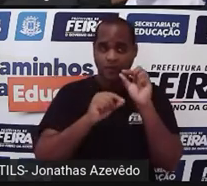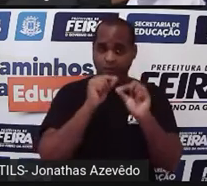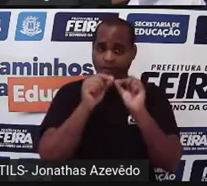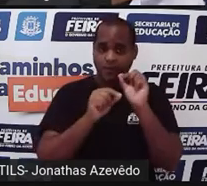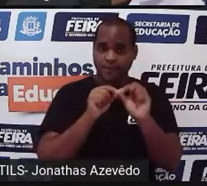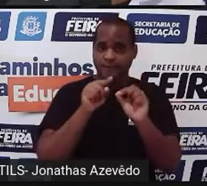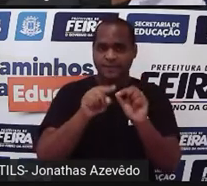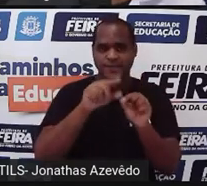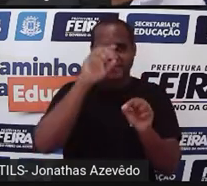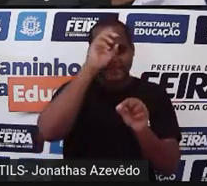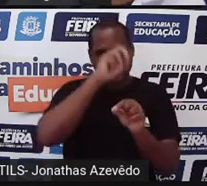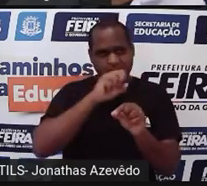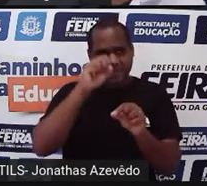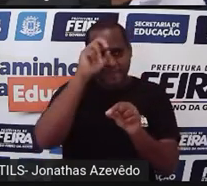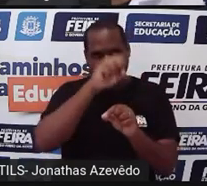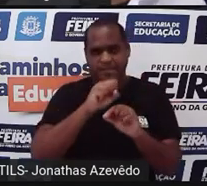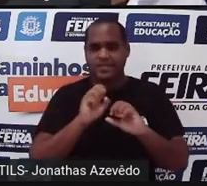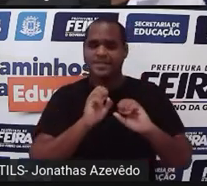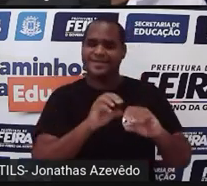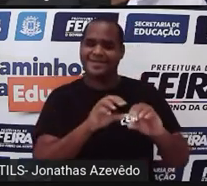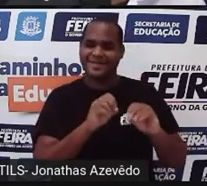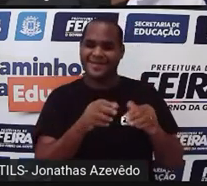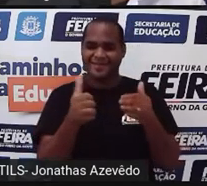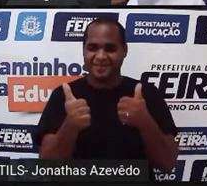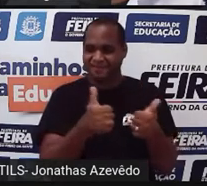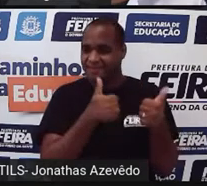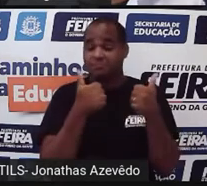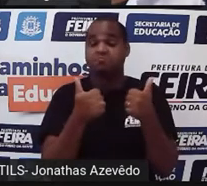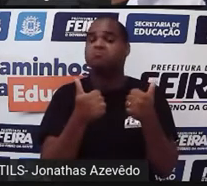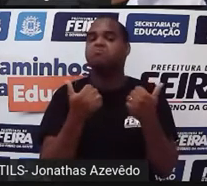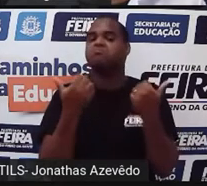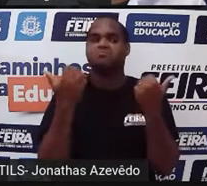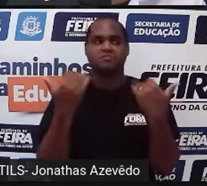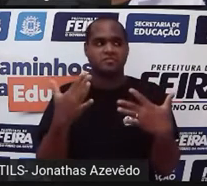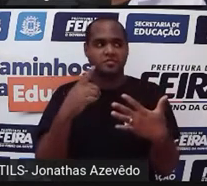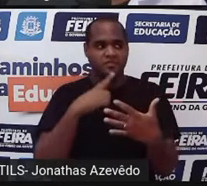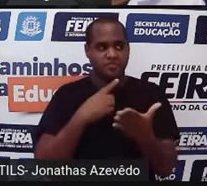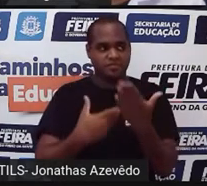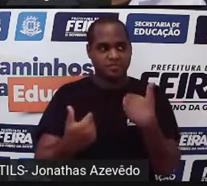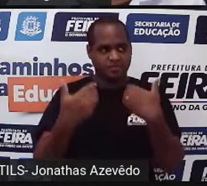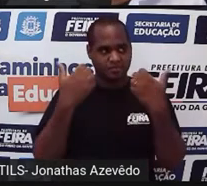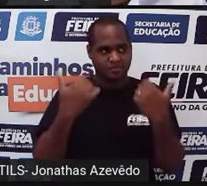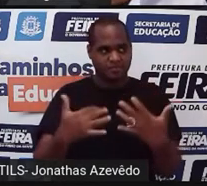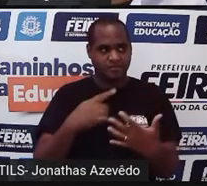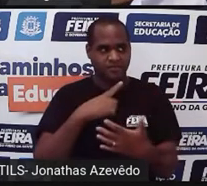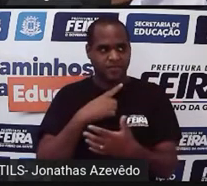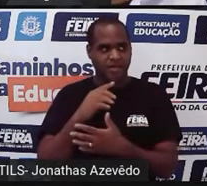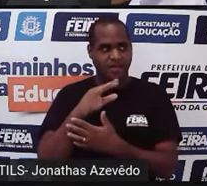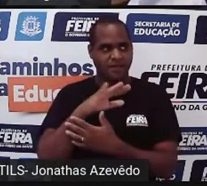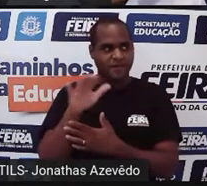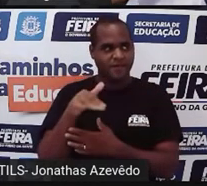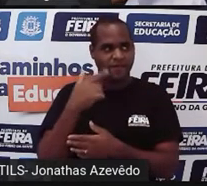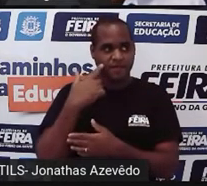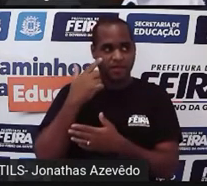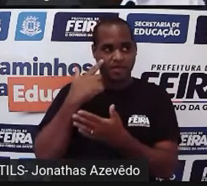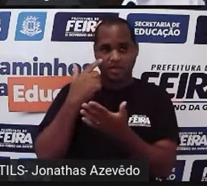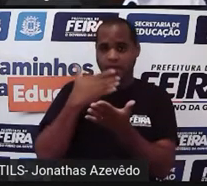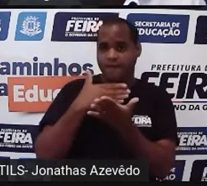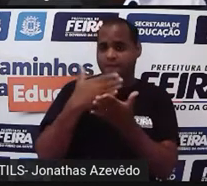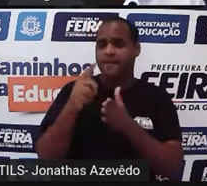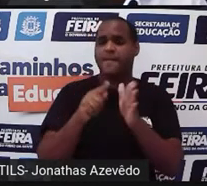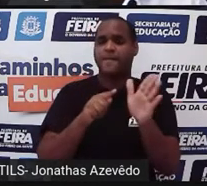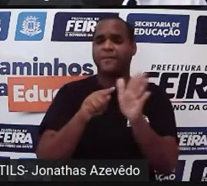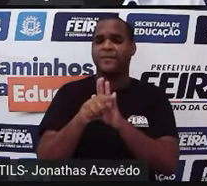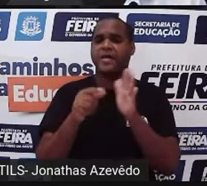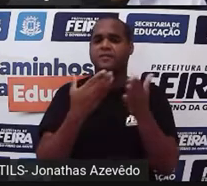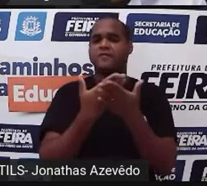aqui nessa aula. Belezinha? Então vamos lá, porque eu já quero começar trazendo uma